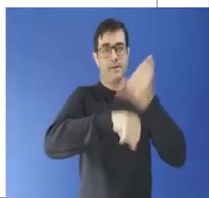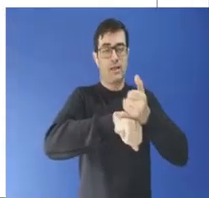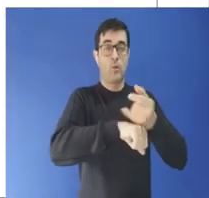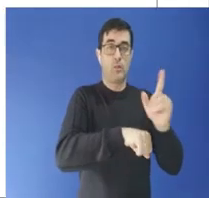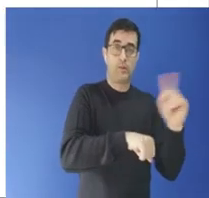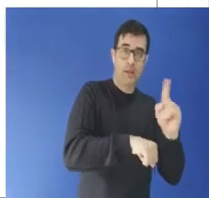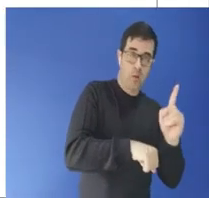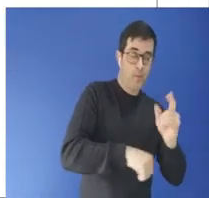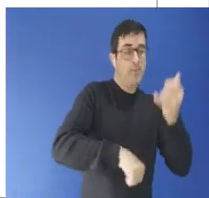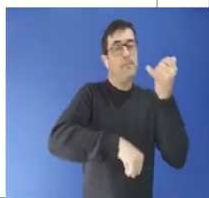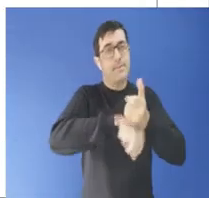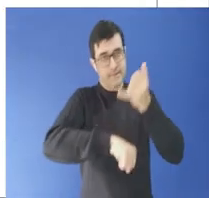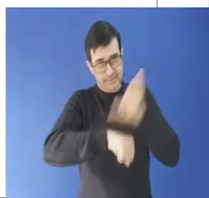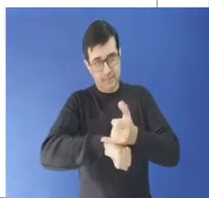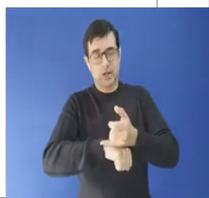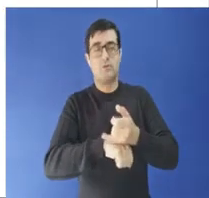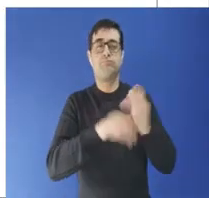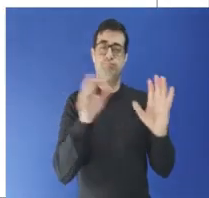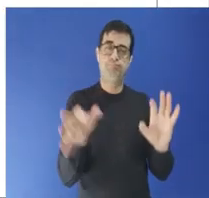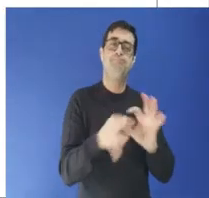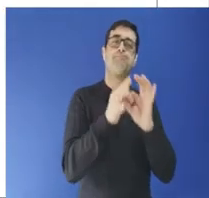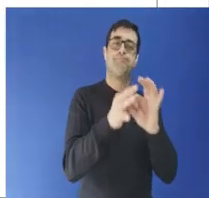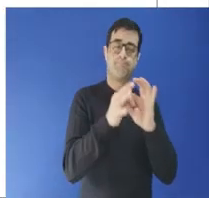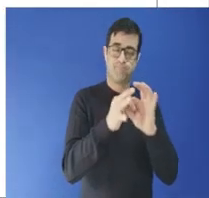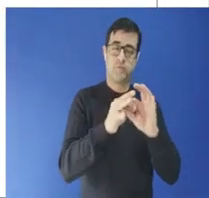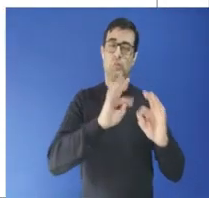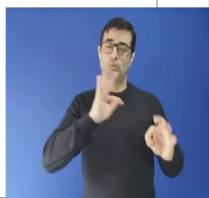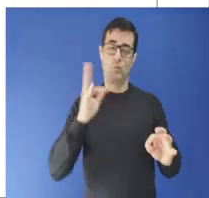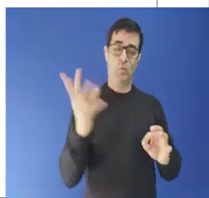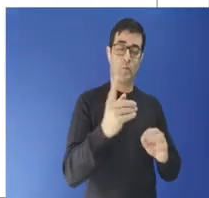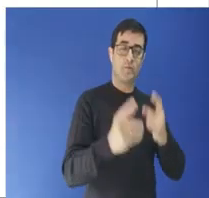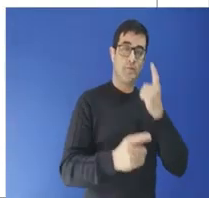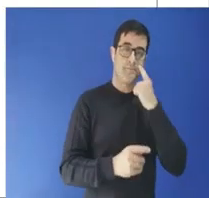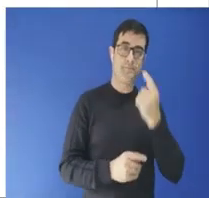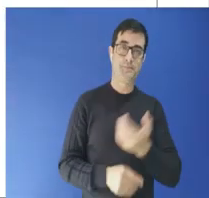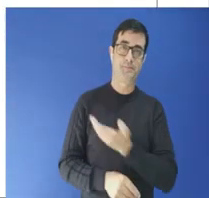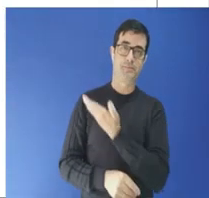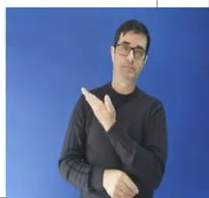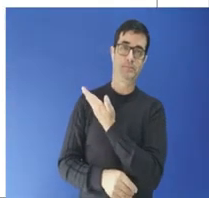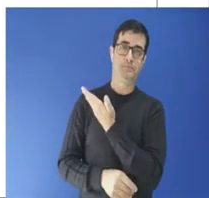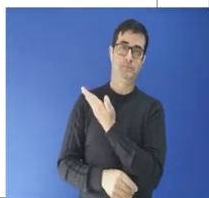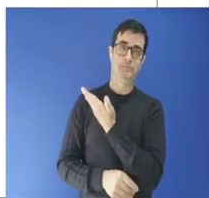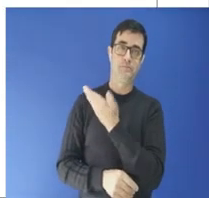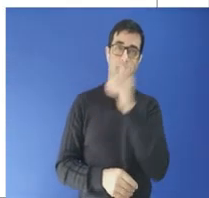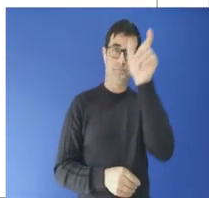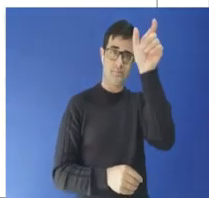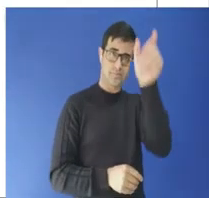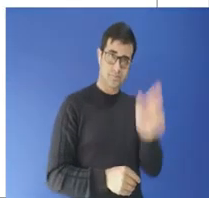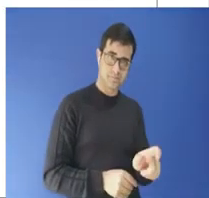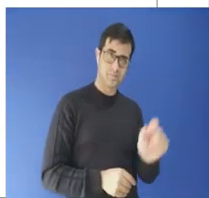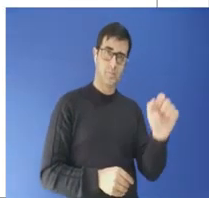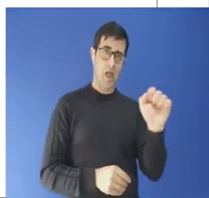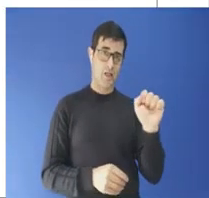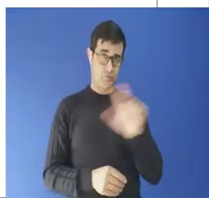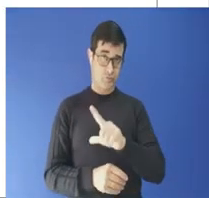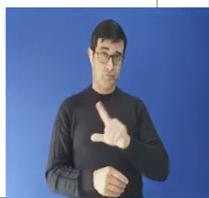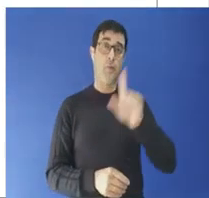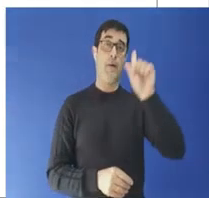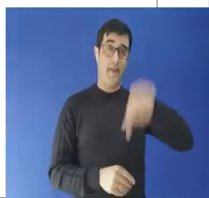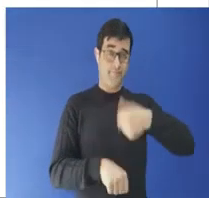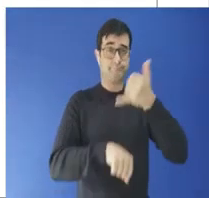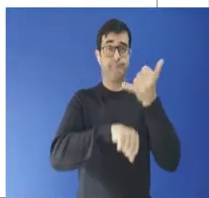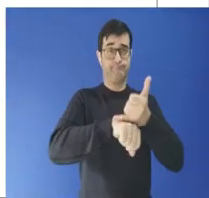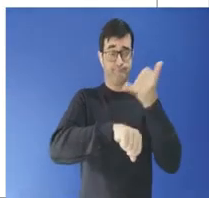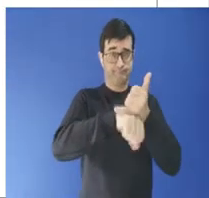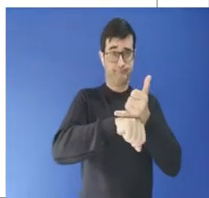com ametais, então, ou seja, todos esses elementos em azul aqui da tabela periódica, né, que são os